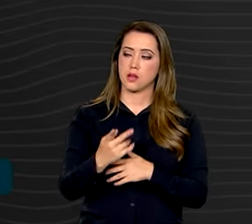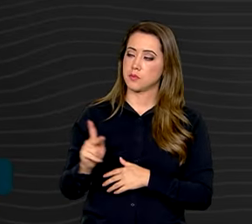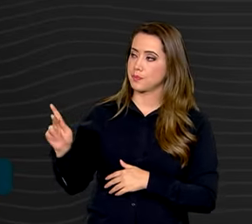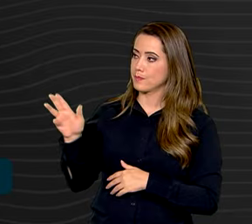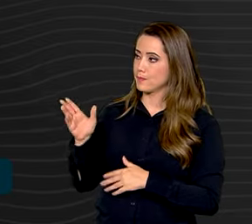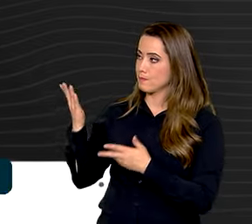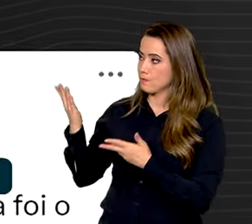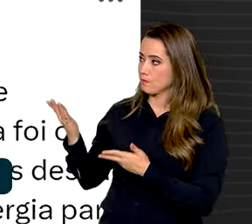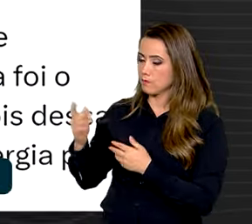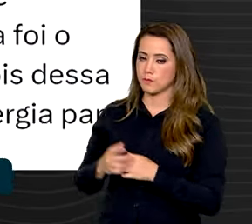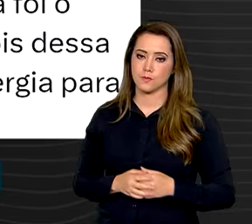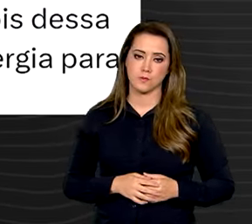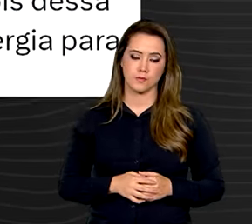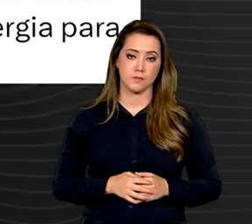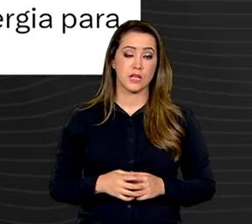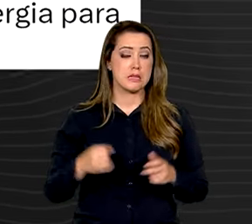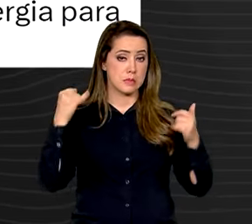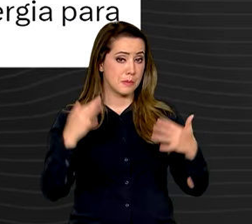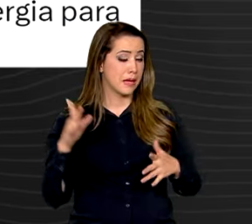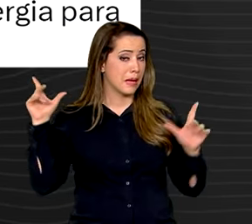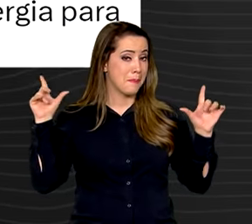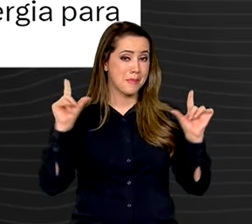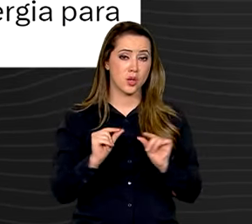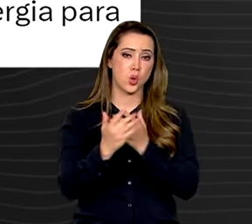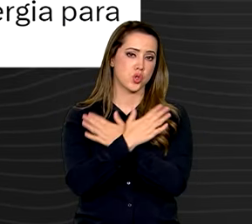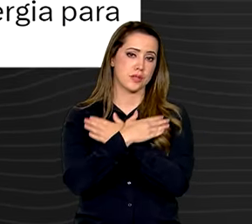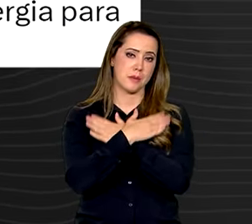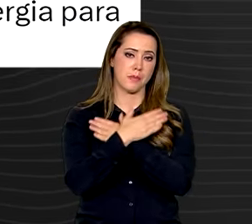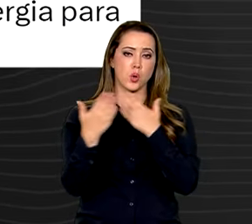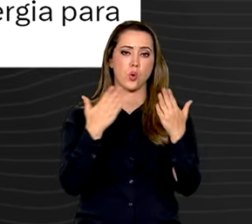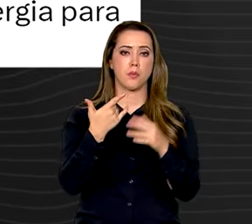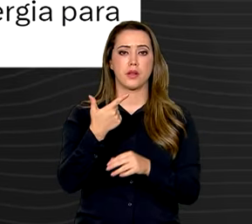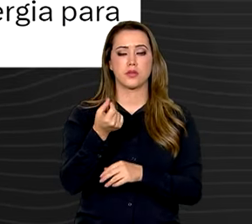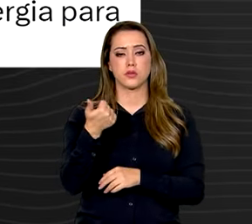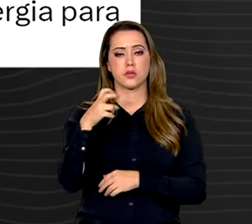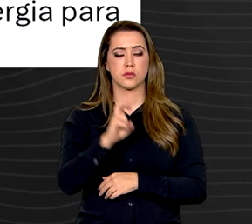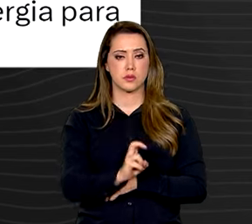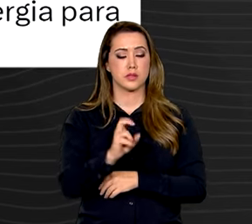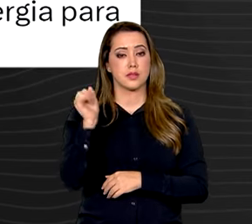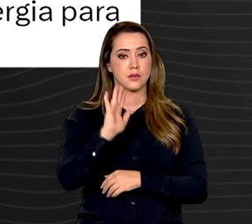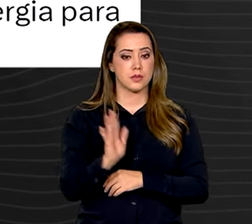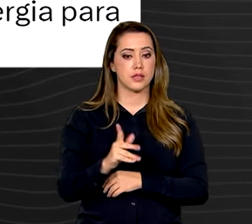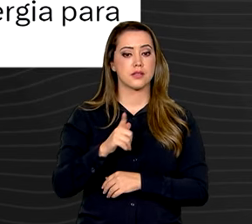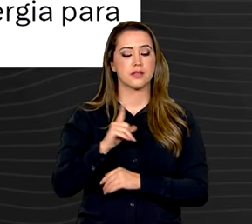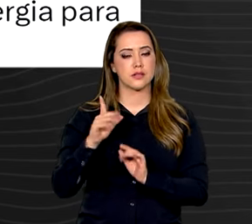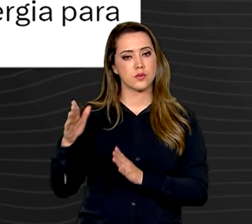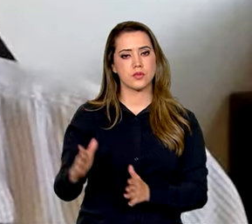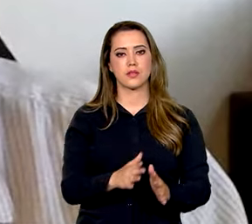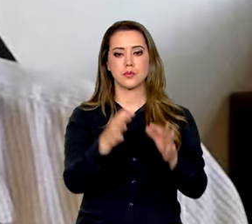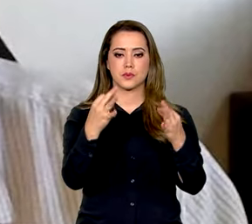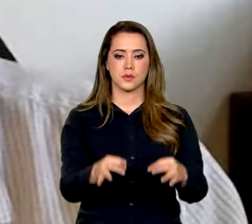presidente Lula destacou que essa é a menor taxa de desemprego desde 2015 e que o Brasil está no caminho